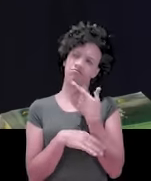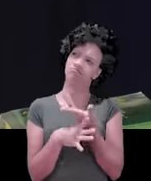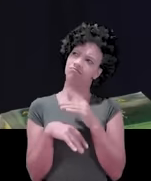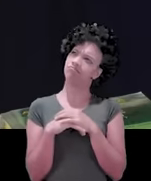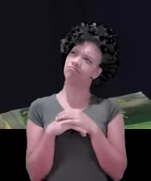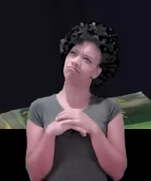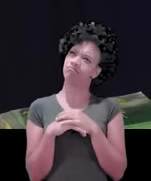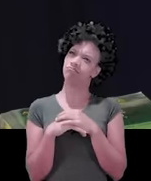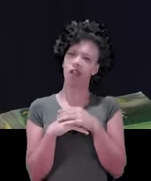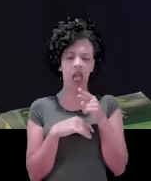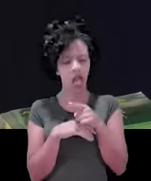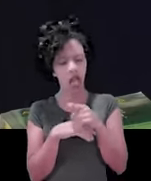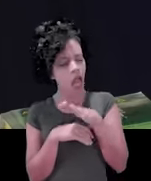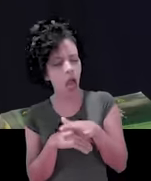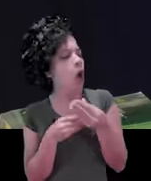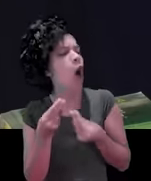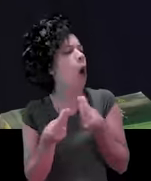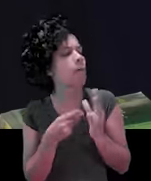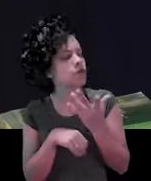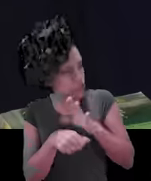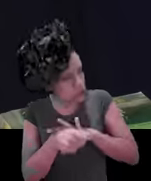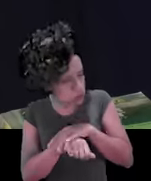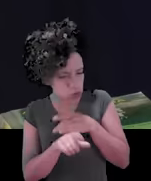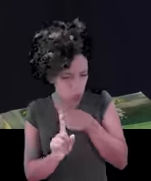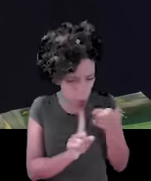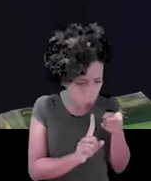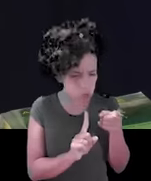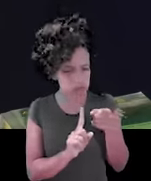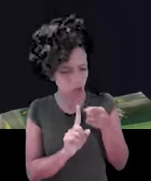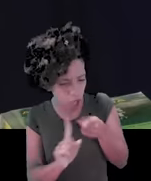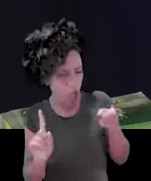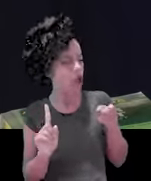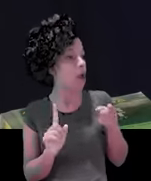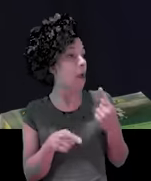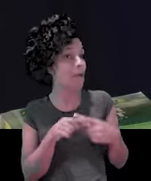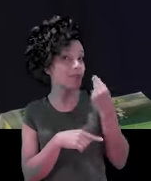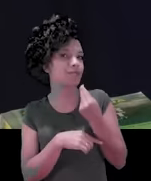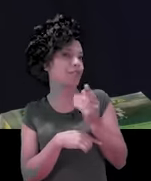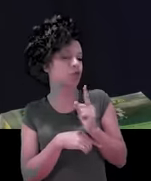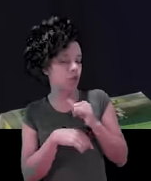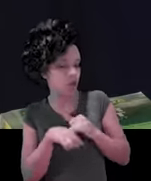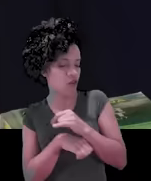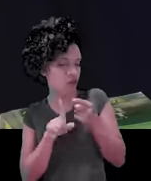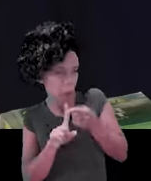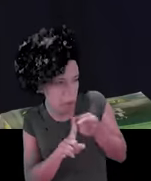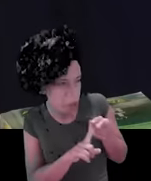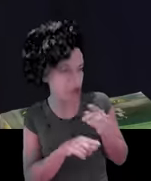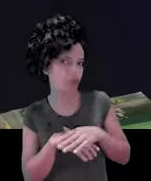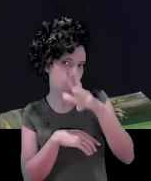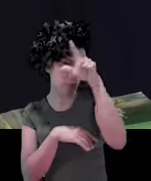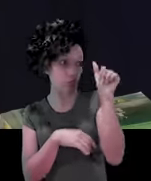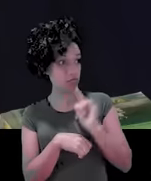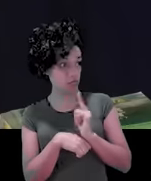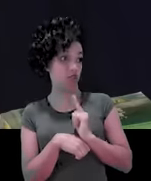assim essa pessoa como é que é É seguro é curta né curta porque é uma experiência não era muito desse tipo de voo de apertar curta sabe aí